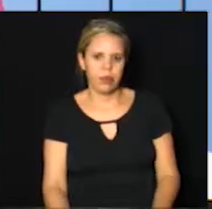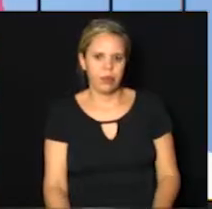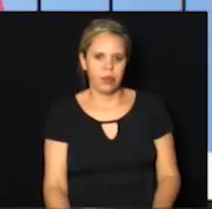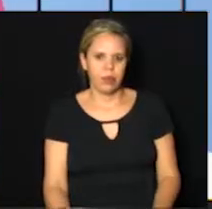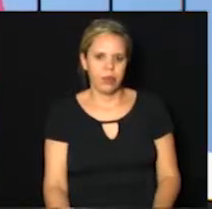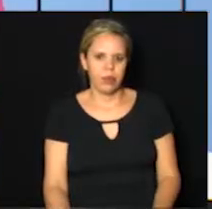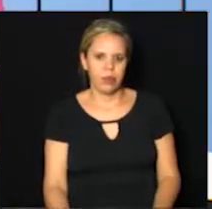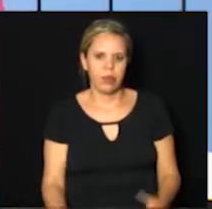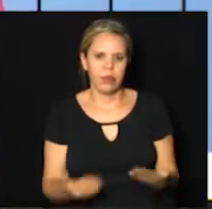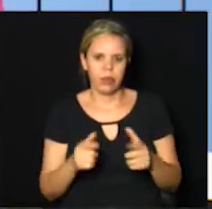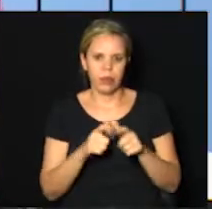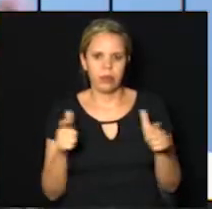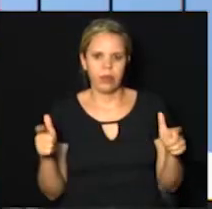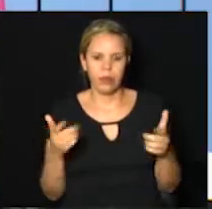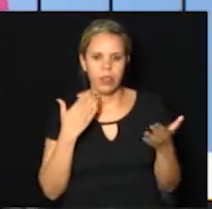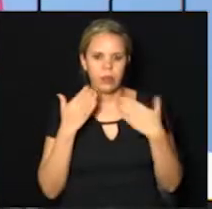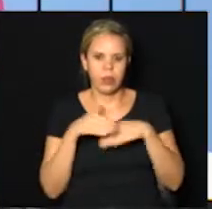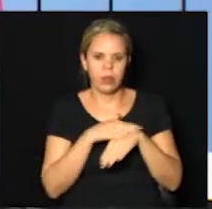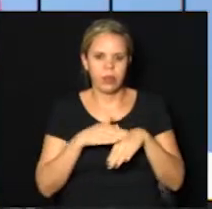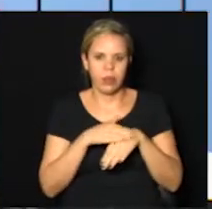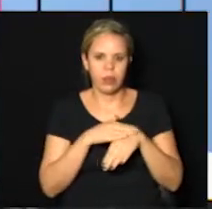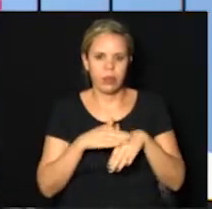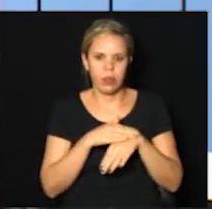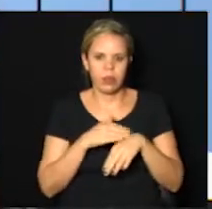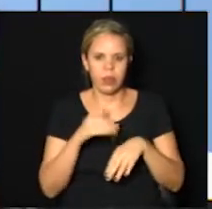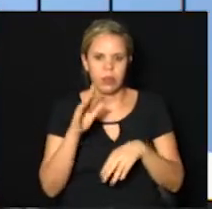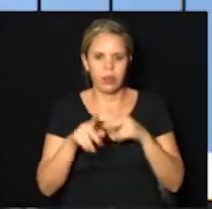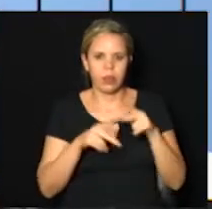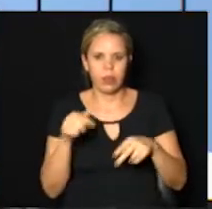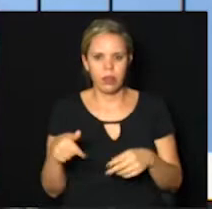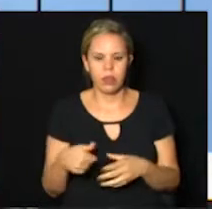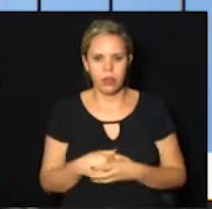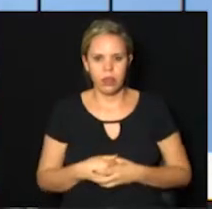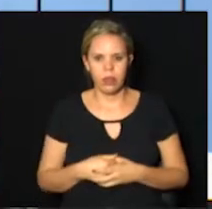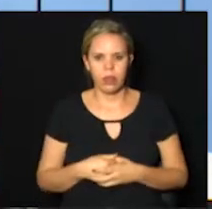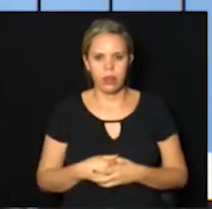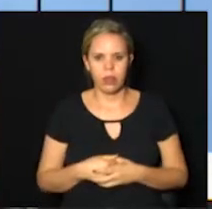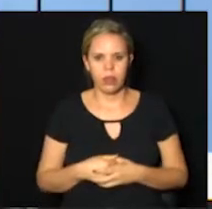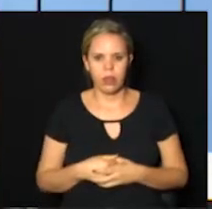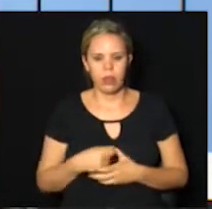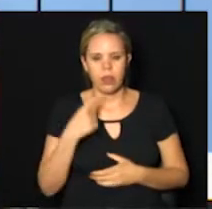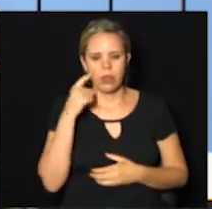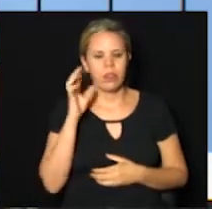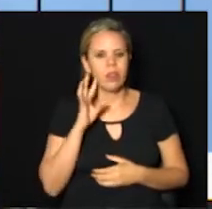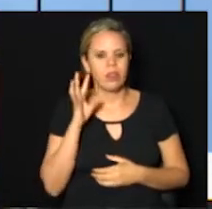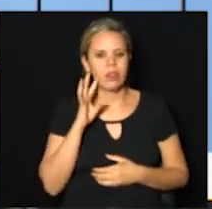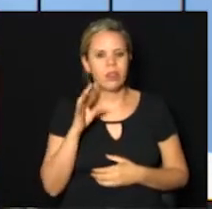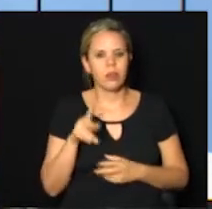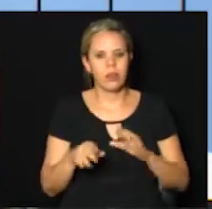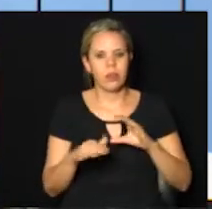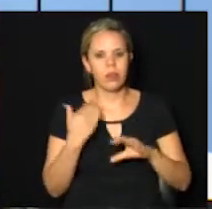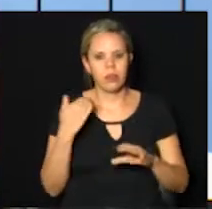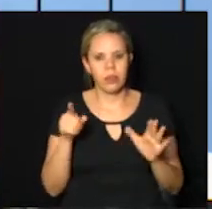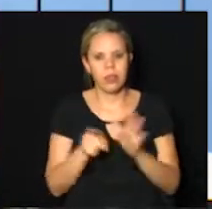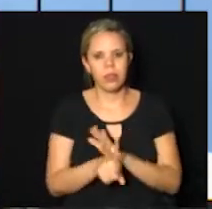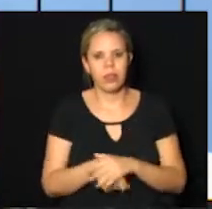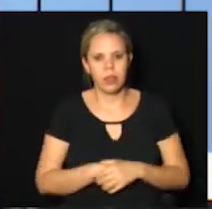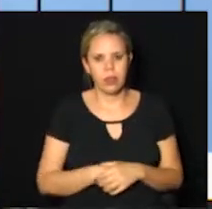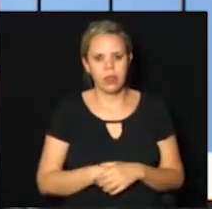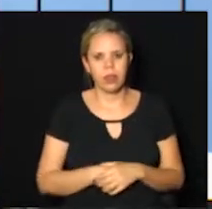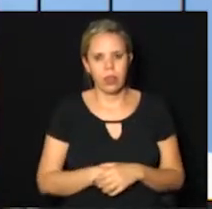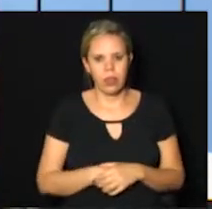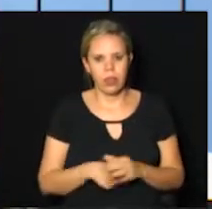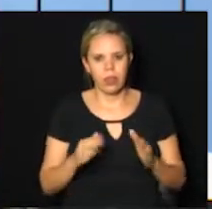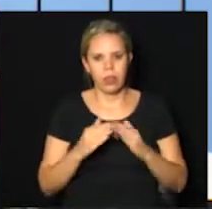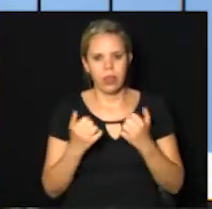se abriu, nosso bate-papo se abriu e ganhou mais gente aqui. A conversa está bastante interessante. Olha, a gente recebeu perguntas de você que está em